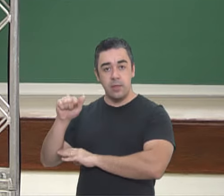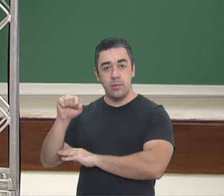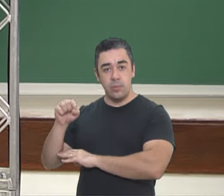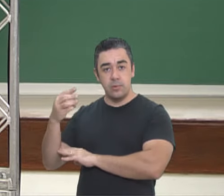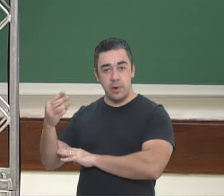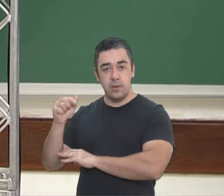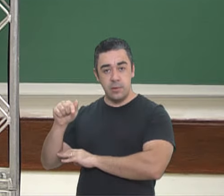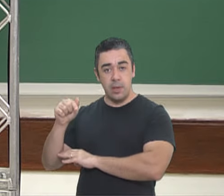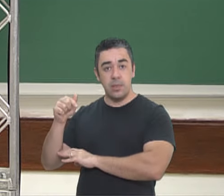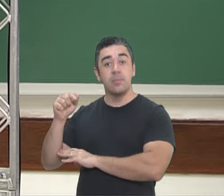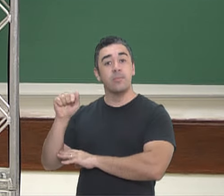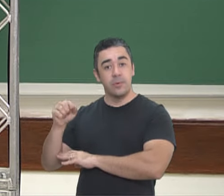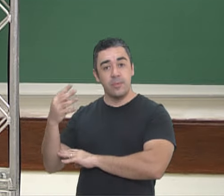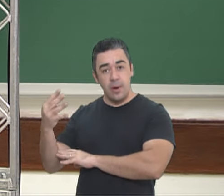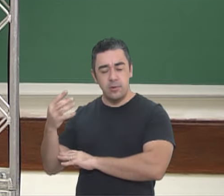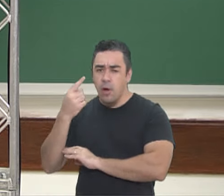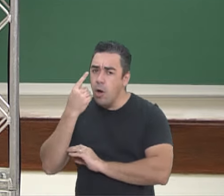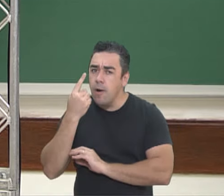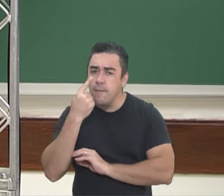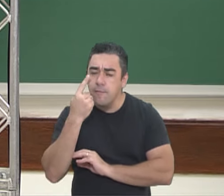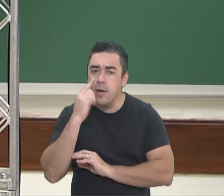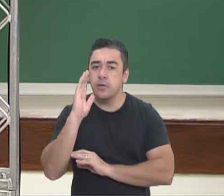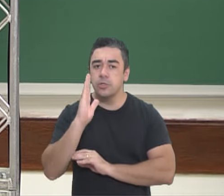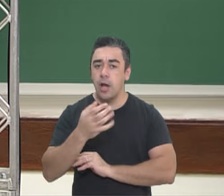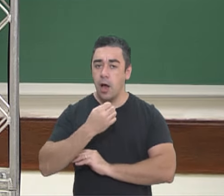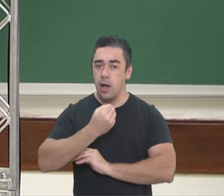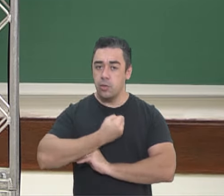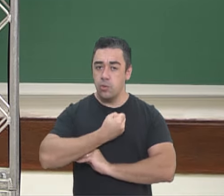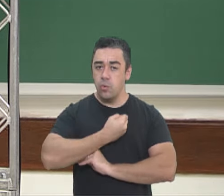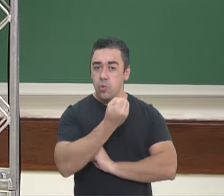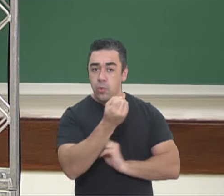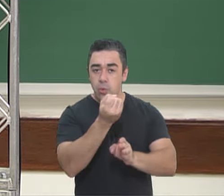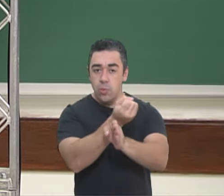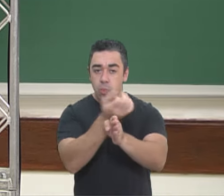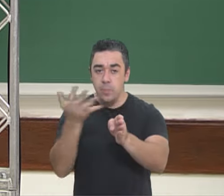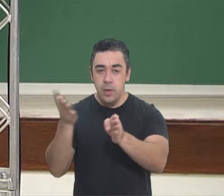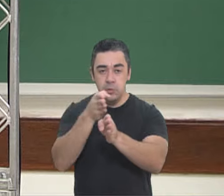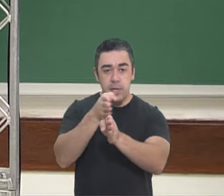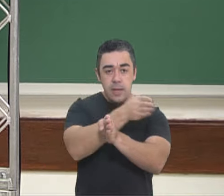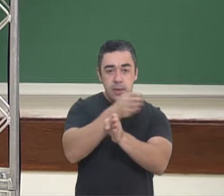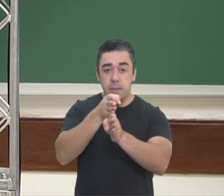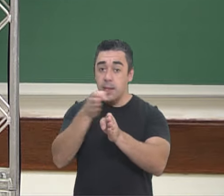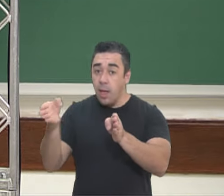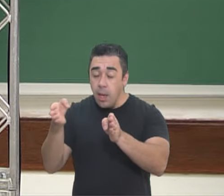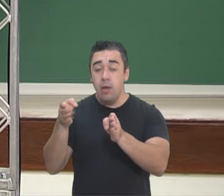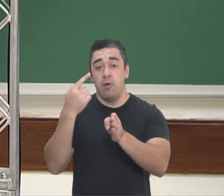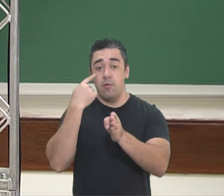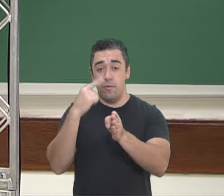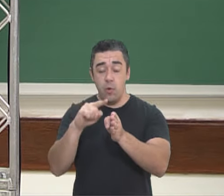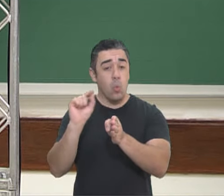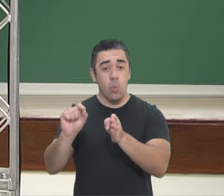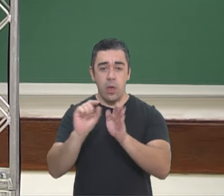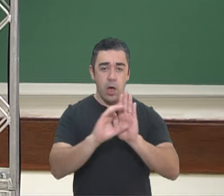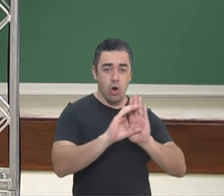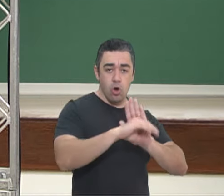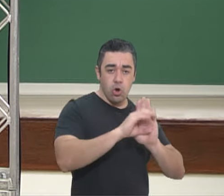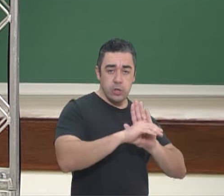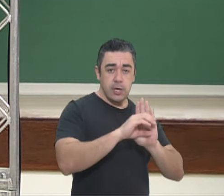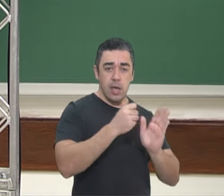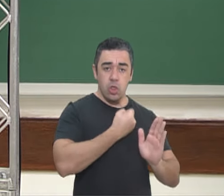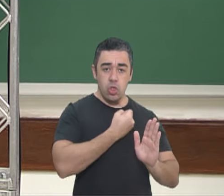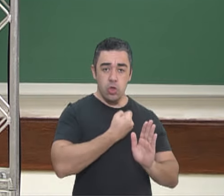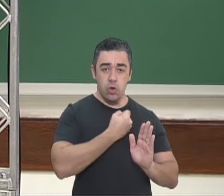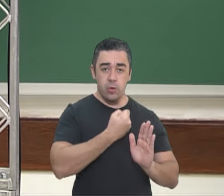uma retomada do que a gente já viu de números inteiros. Na aula 1 e na aula 2, a gente viu todo o conceito de conjunto de números